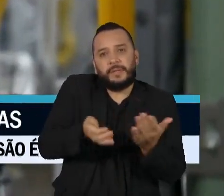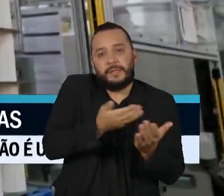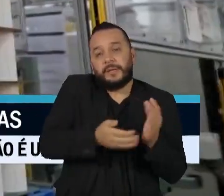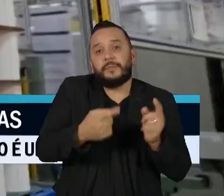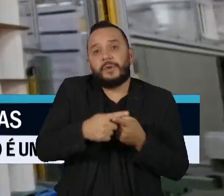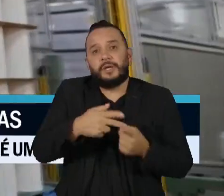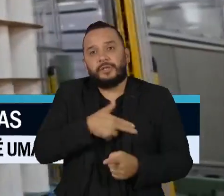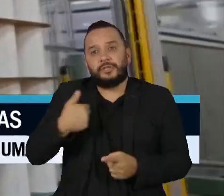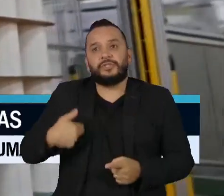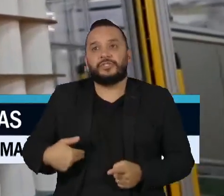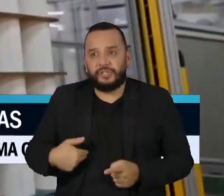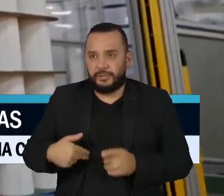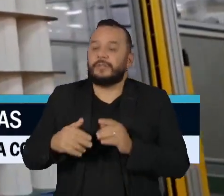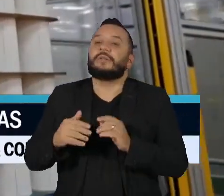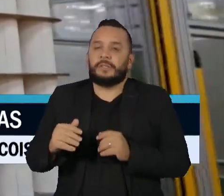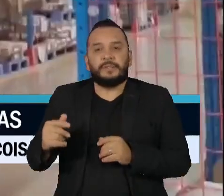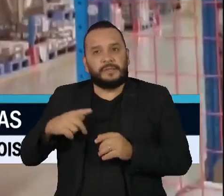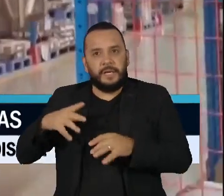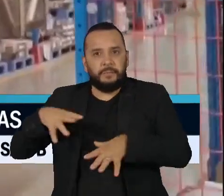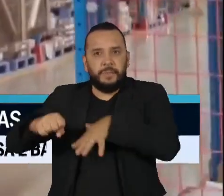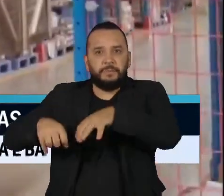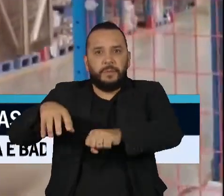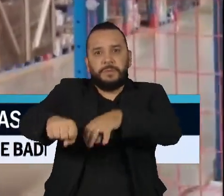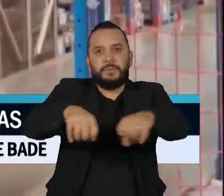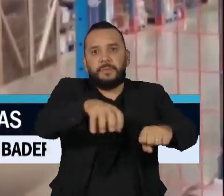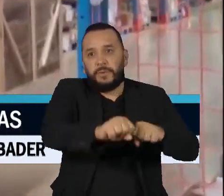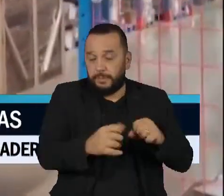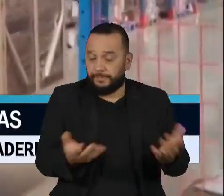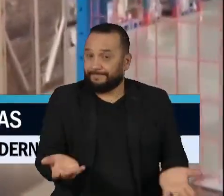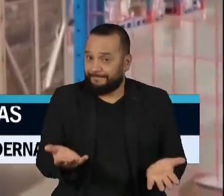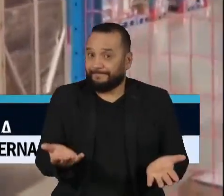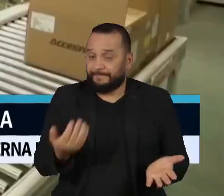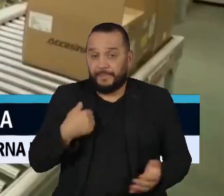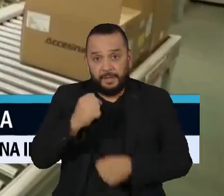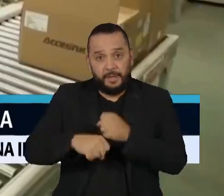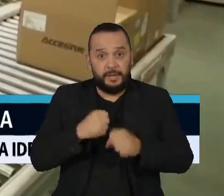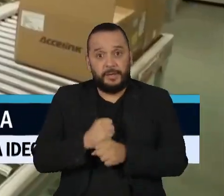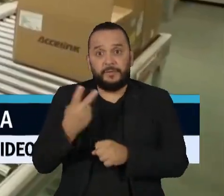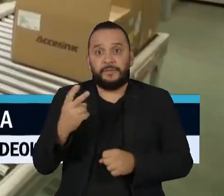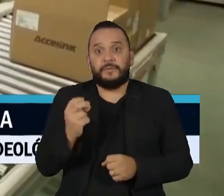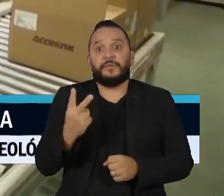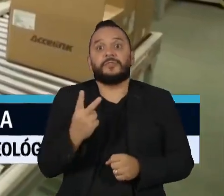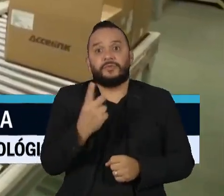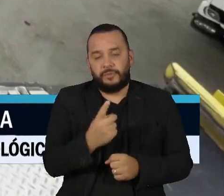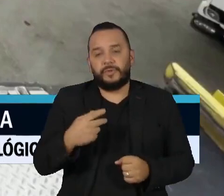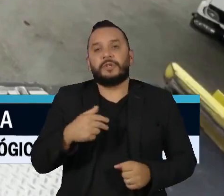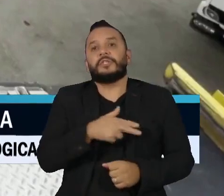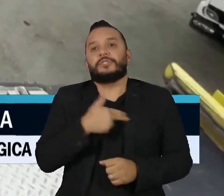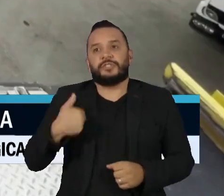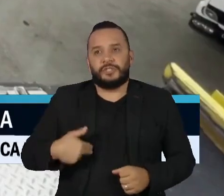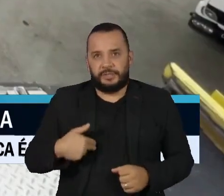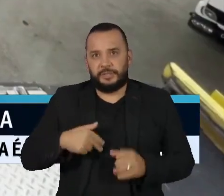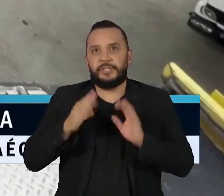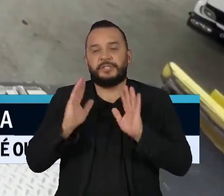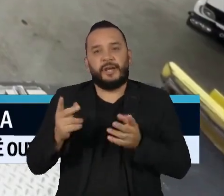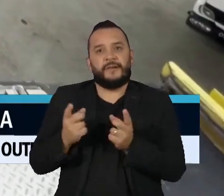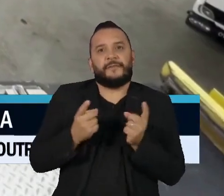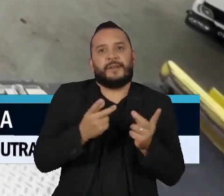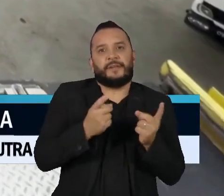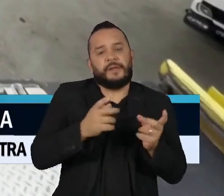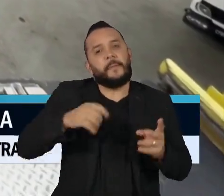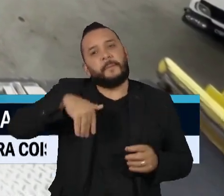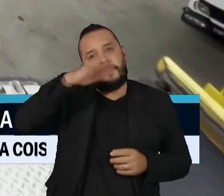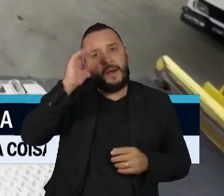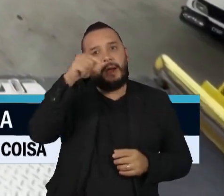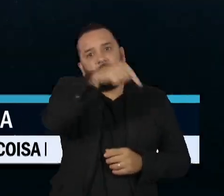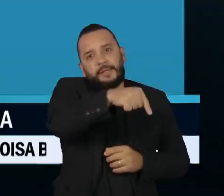financiamento para abrir portas para seus produtos em 2021 a China ultrapassou o Brasil como principal parceiro comercial